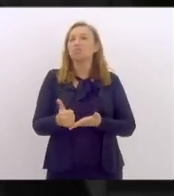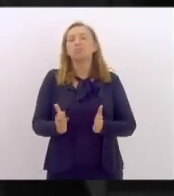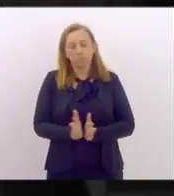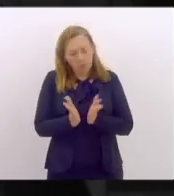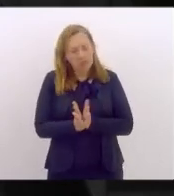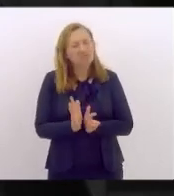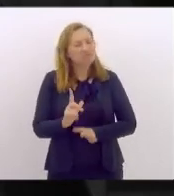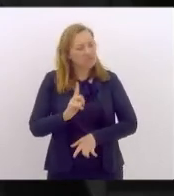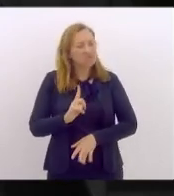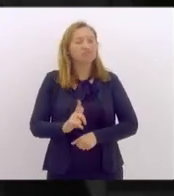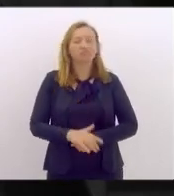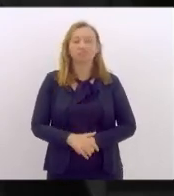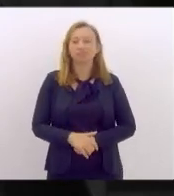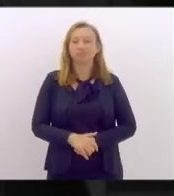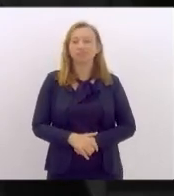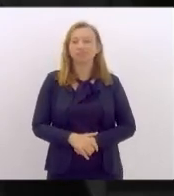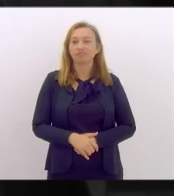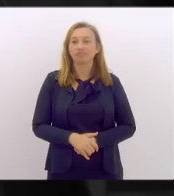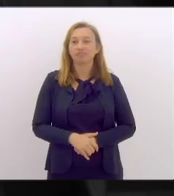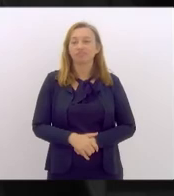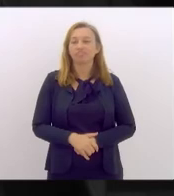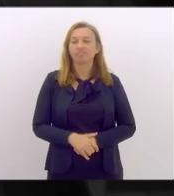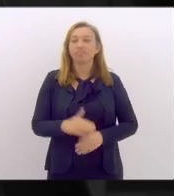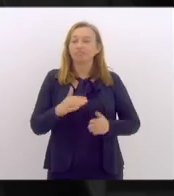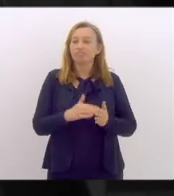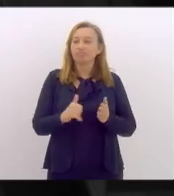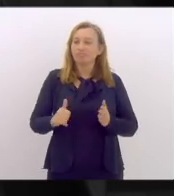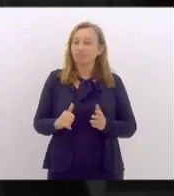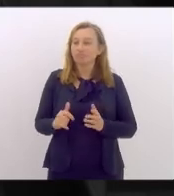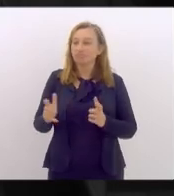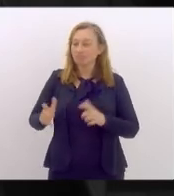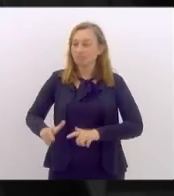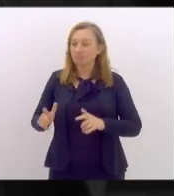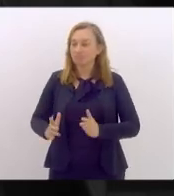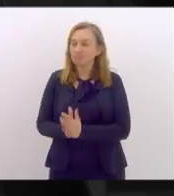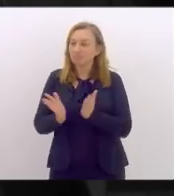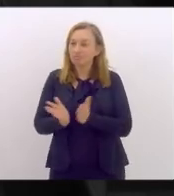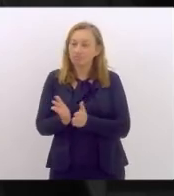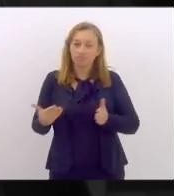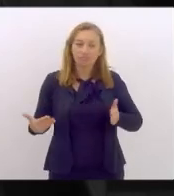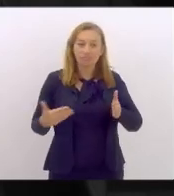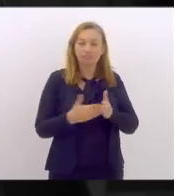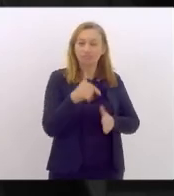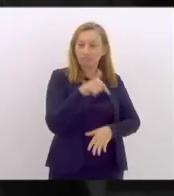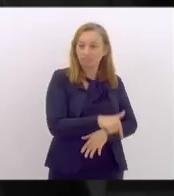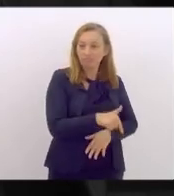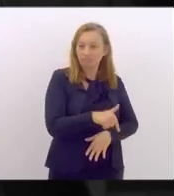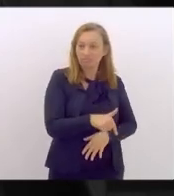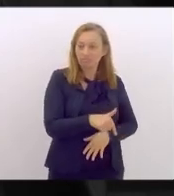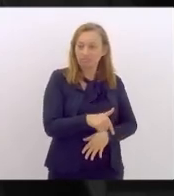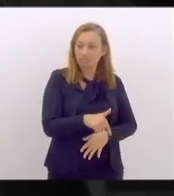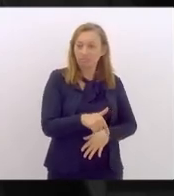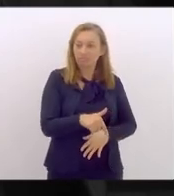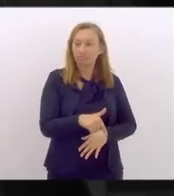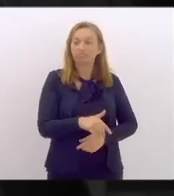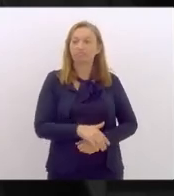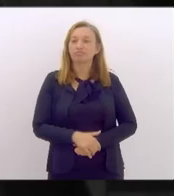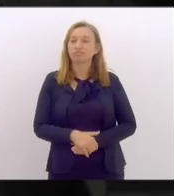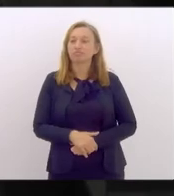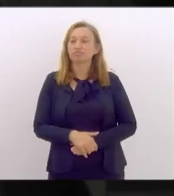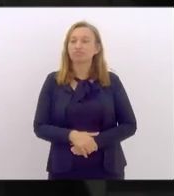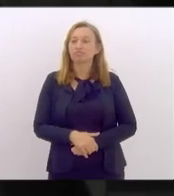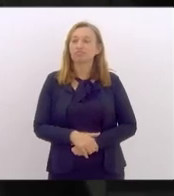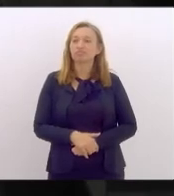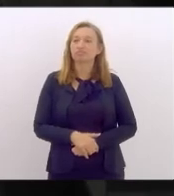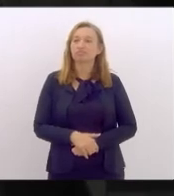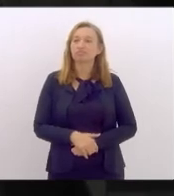pobreza material e o que me tirou daquele ambiente de pobreza me trouxe até aqui no destino muito Improvável foi uma